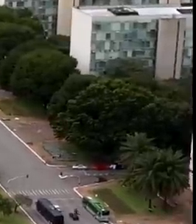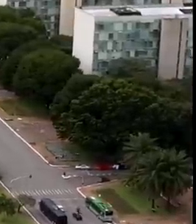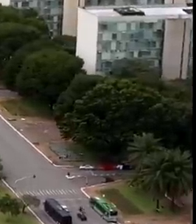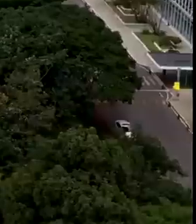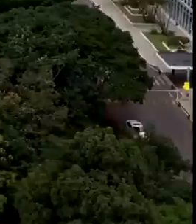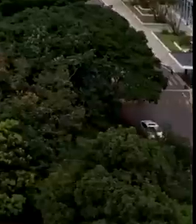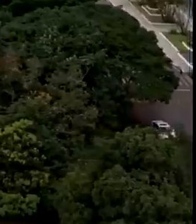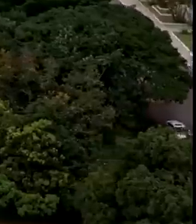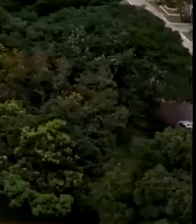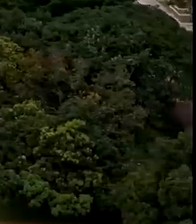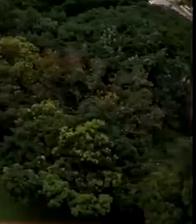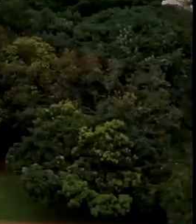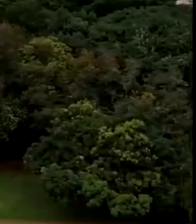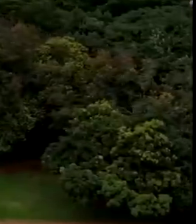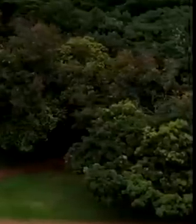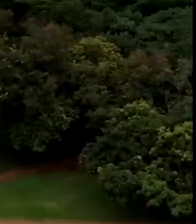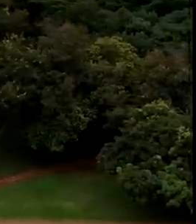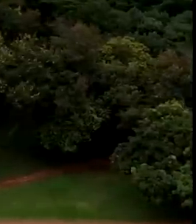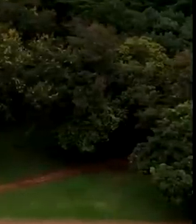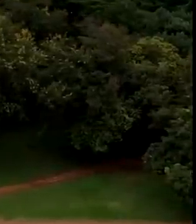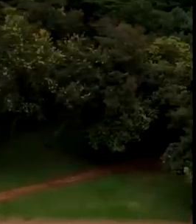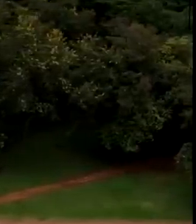E aí